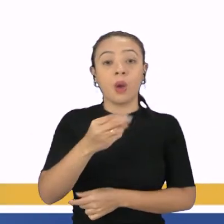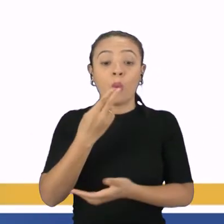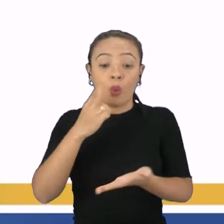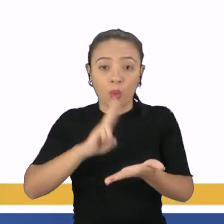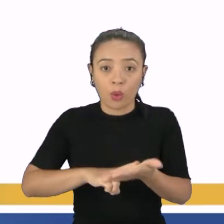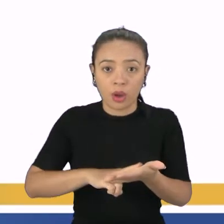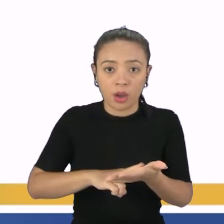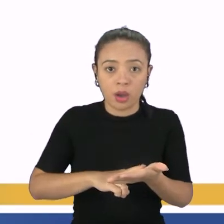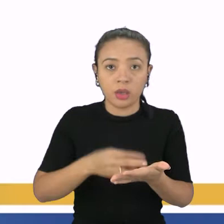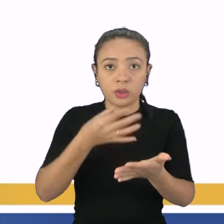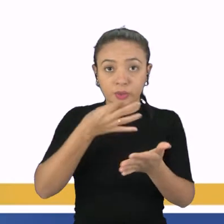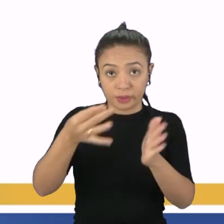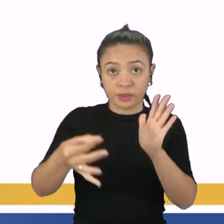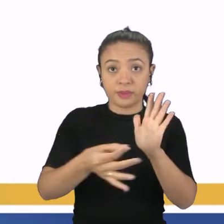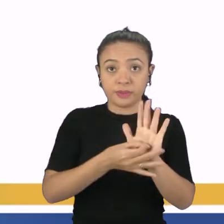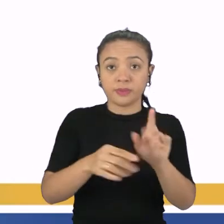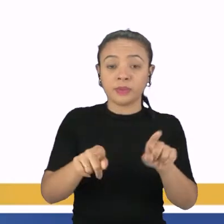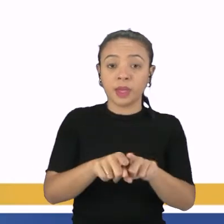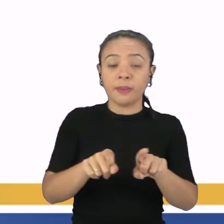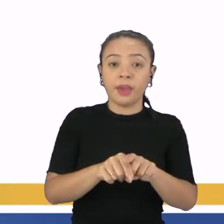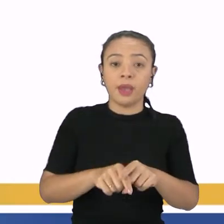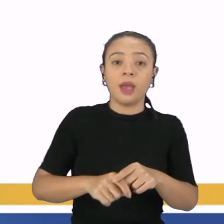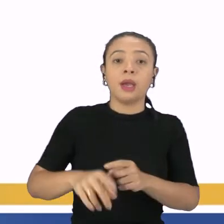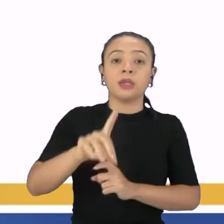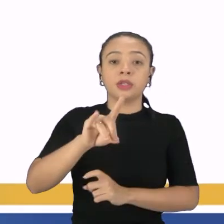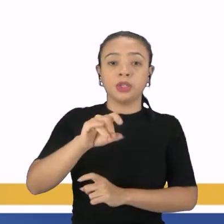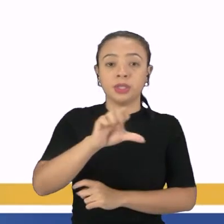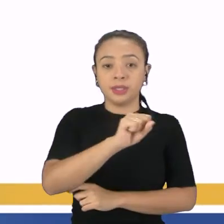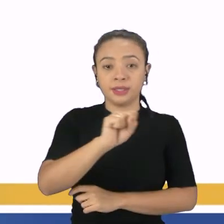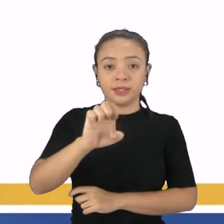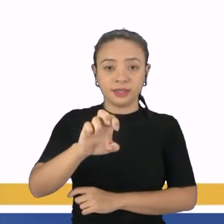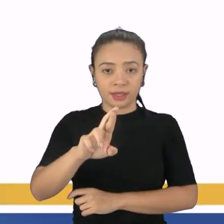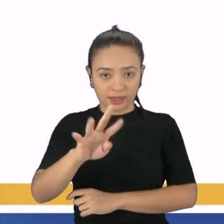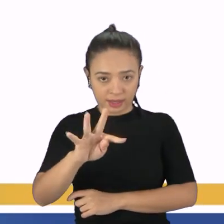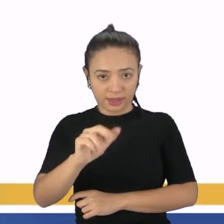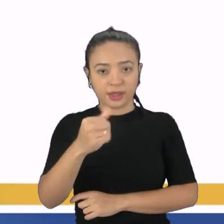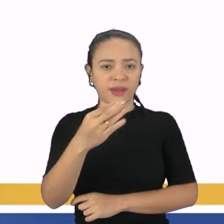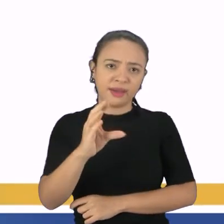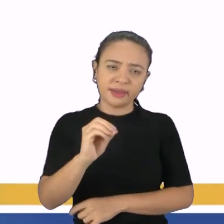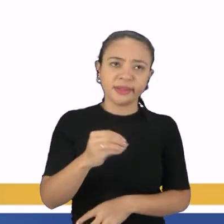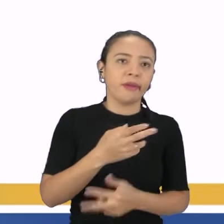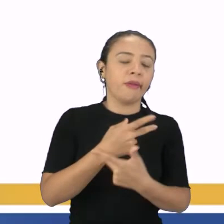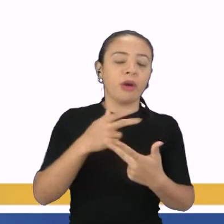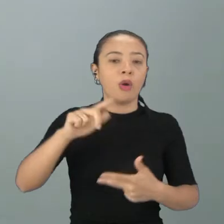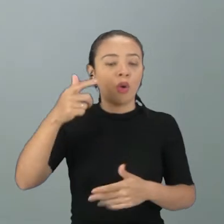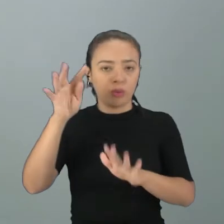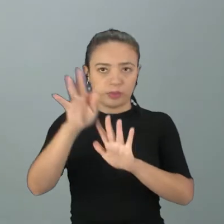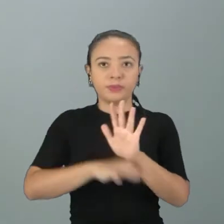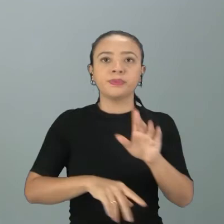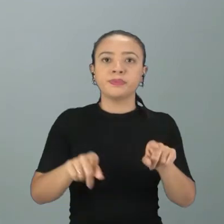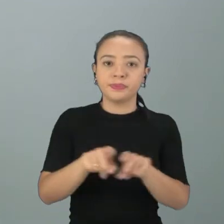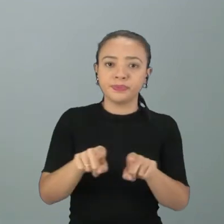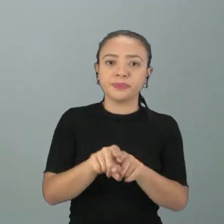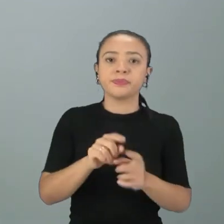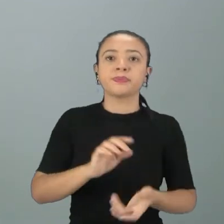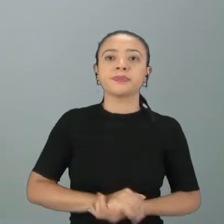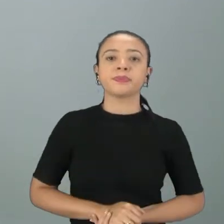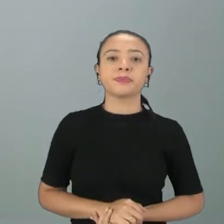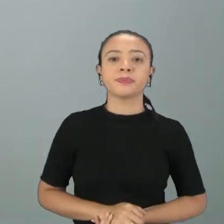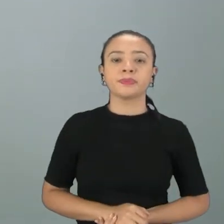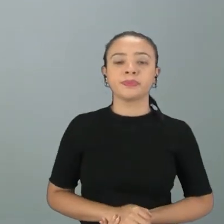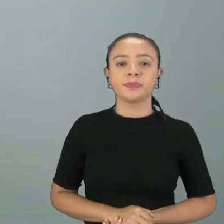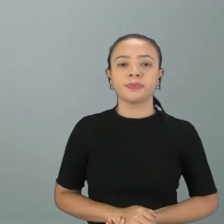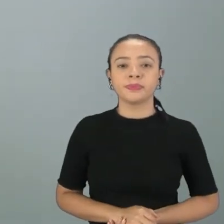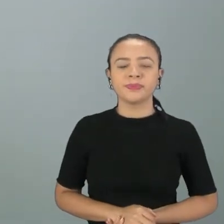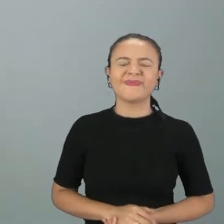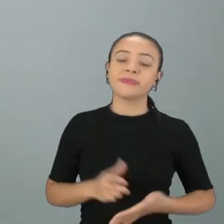argumentativa, dissertação, editorial e outros textos também. Viram agora esse conceito? Daí, podemos